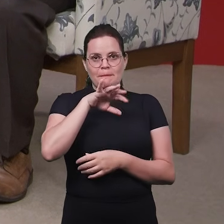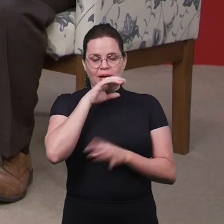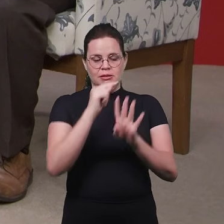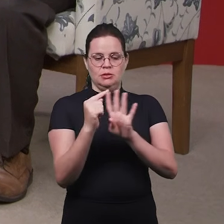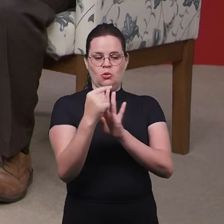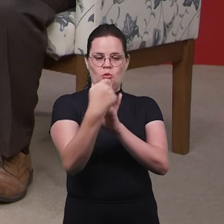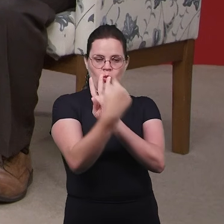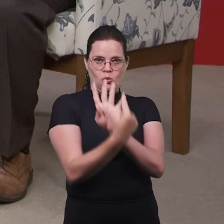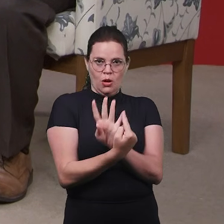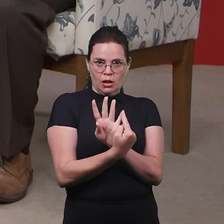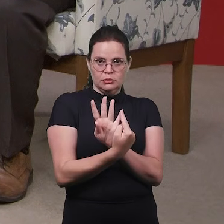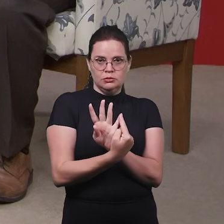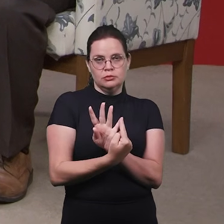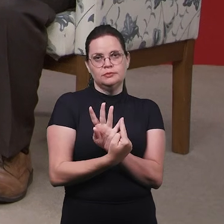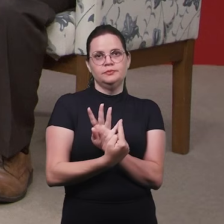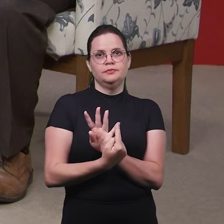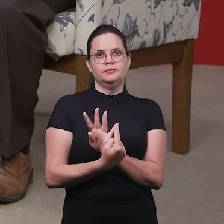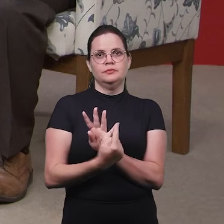representam